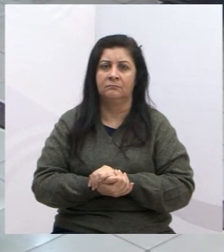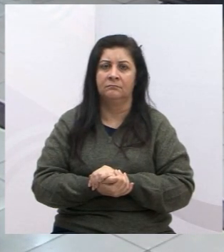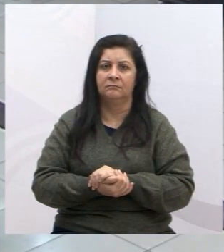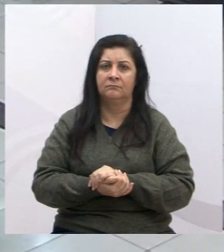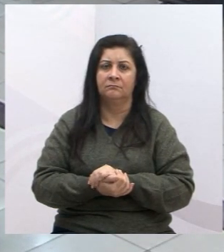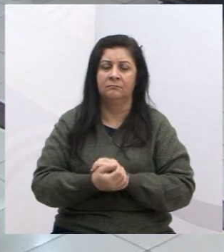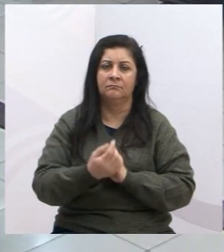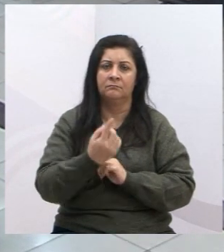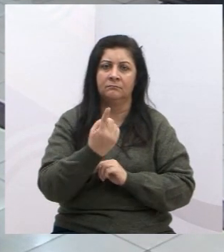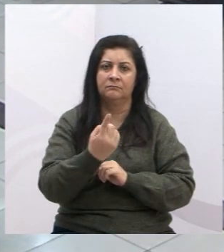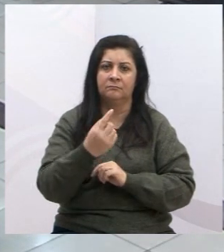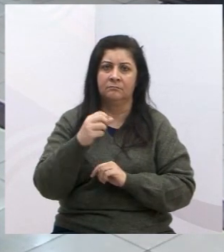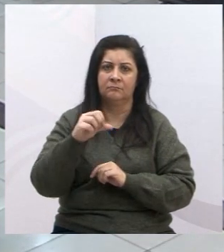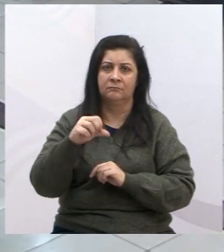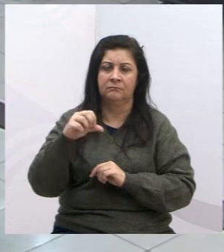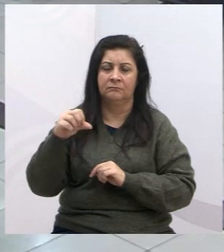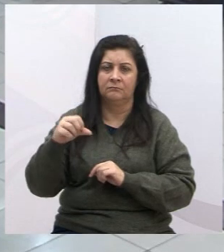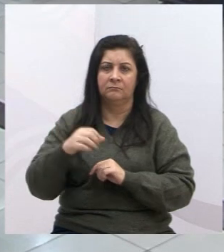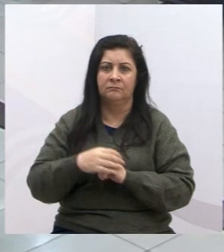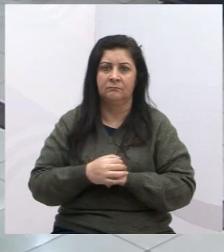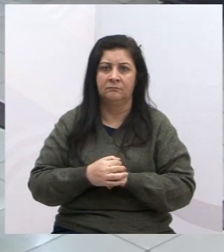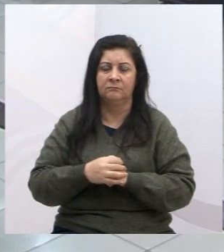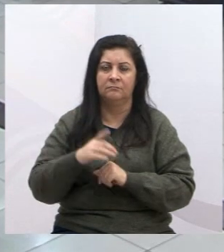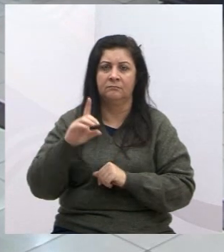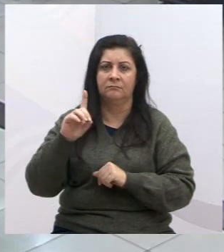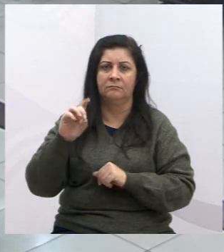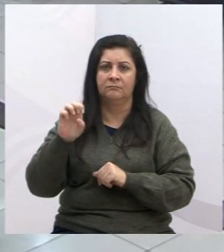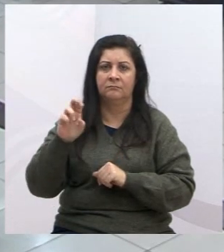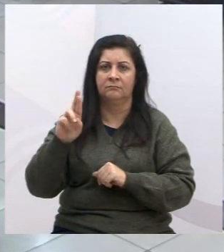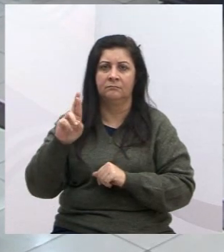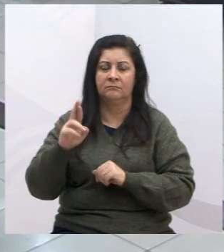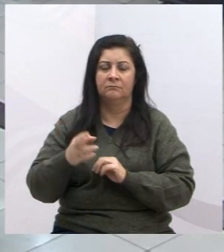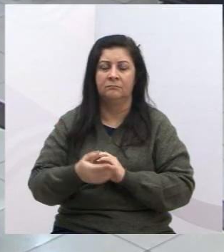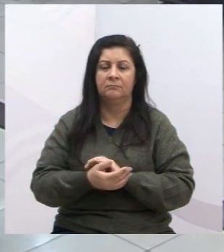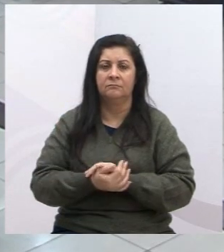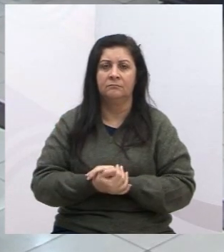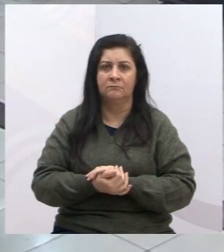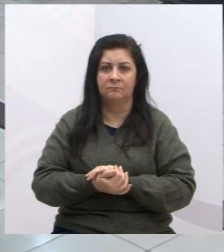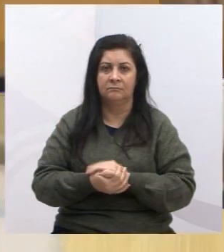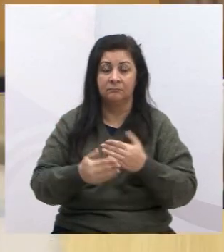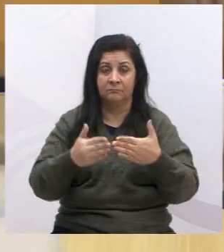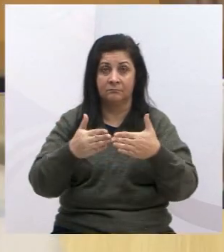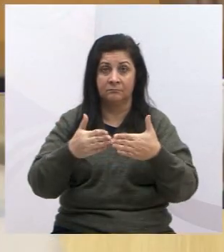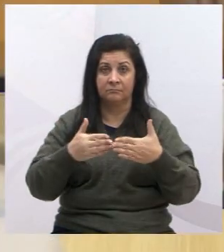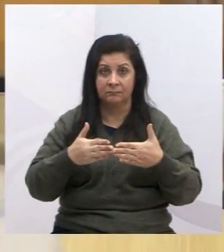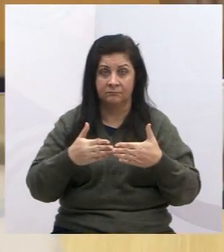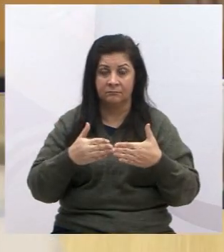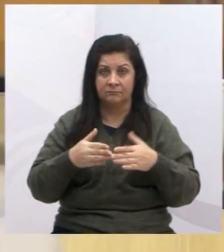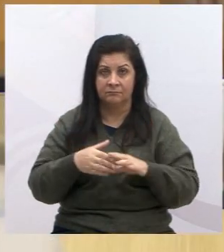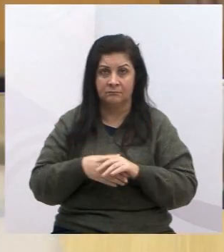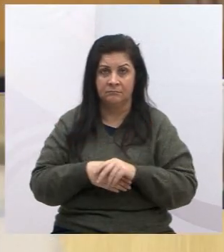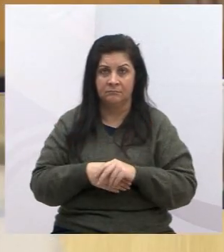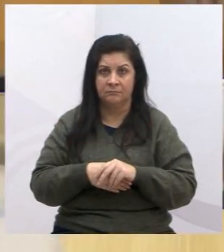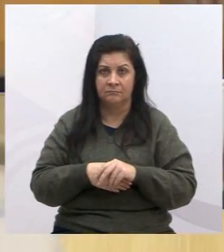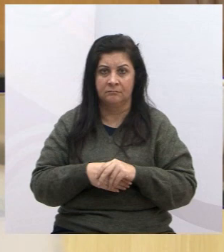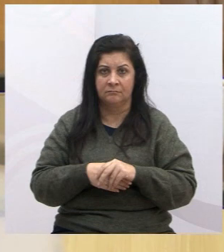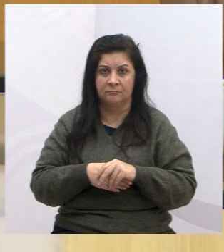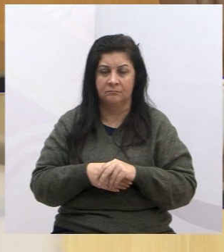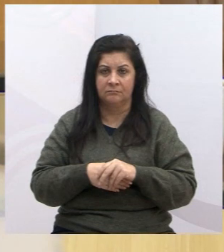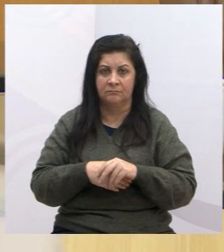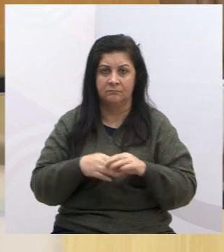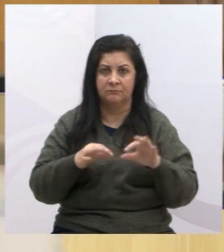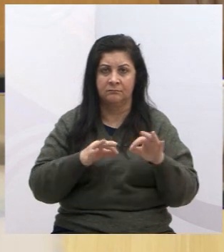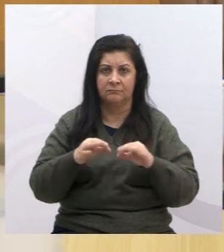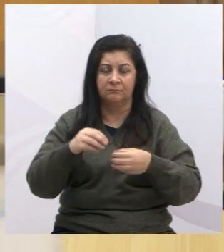Requerimento 199, ao DR, Departamento de Estrada e Rodagem do Estado de São Paulo, solicitando providências referente à falta